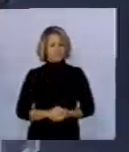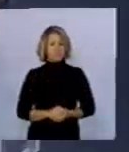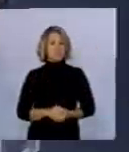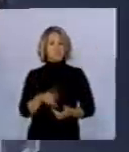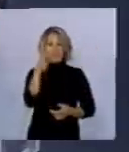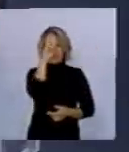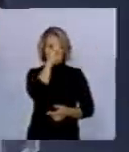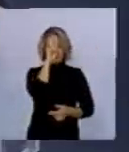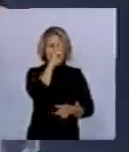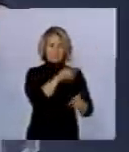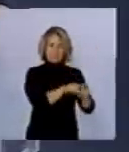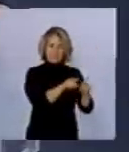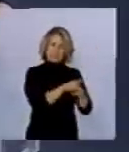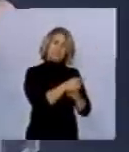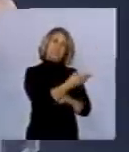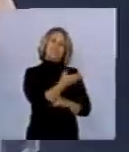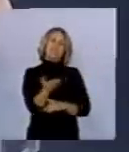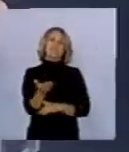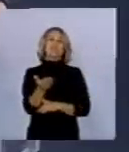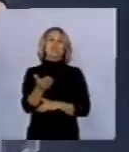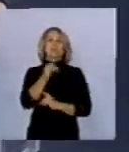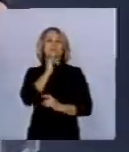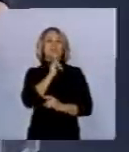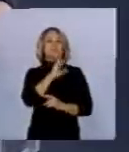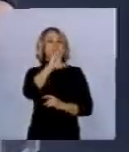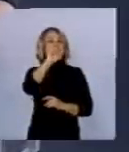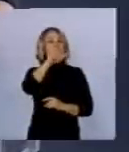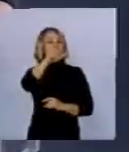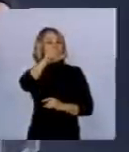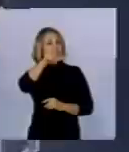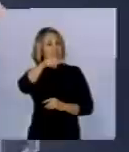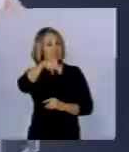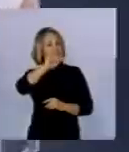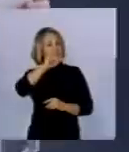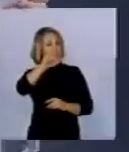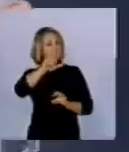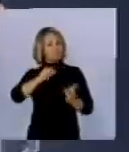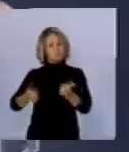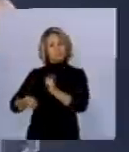lembrar tamb que os canais de esporte e jornalismo não cumpre